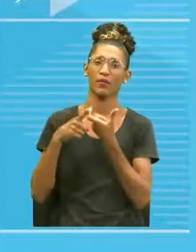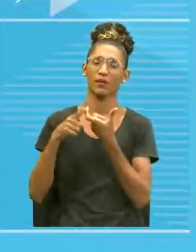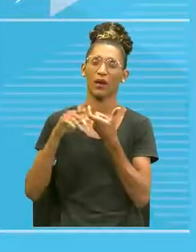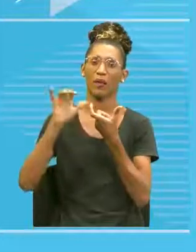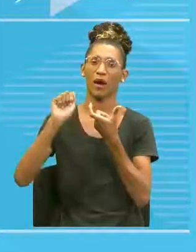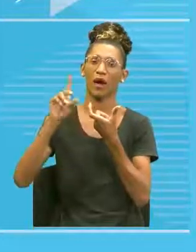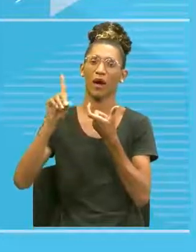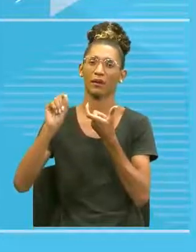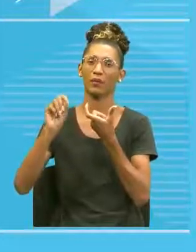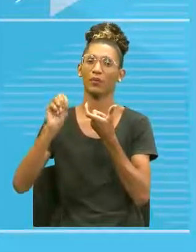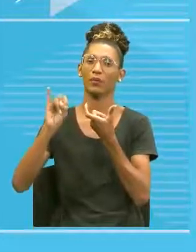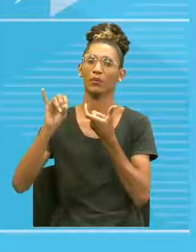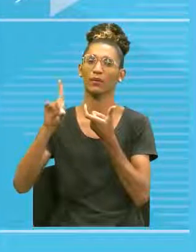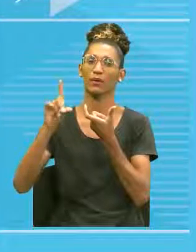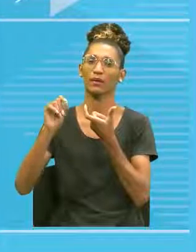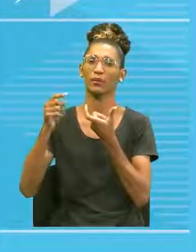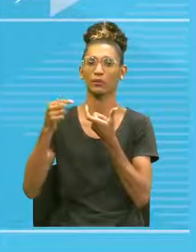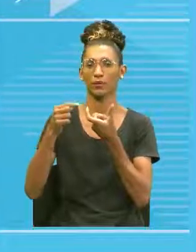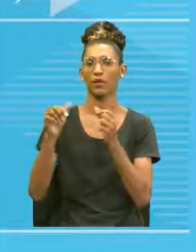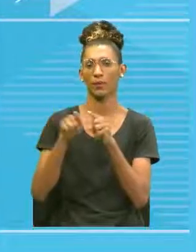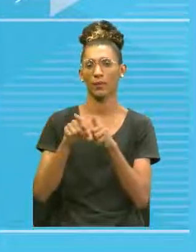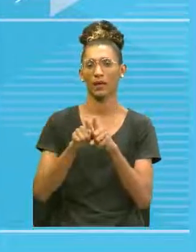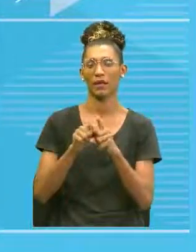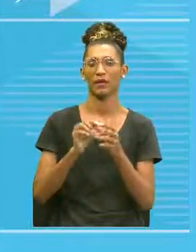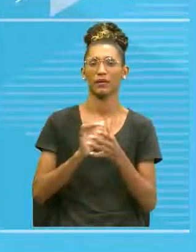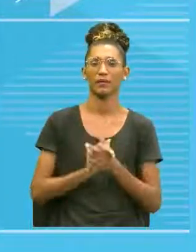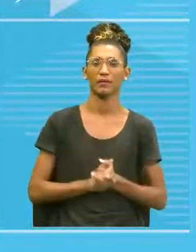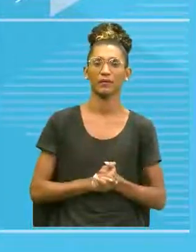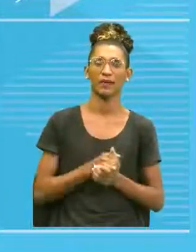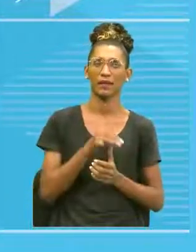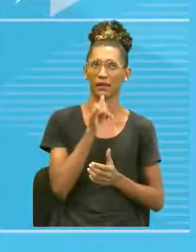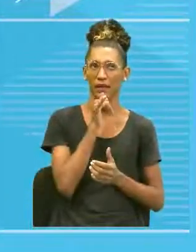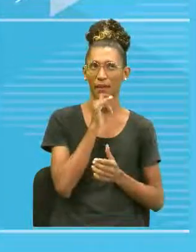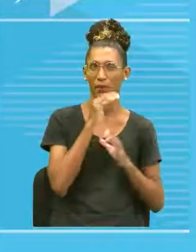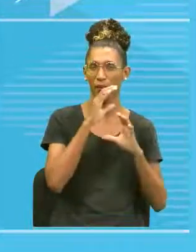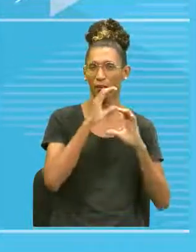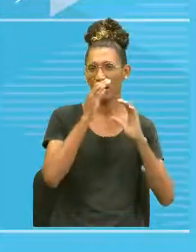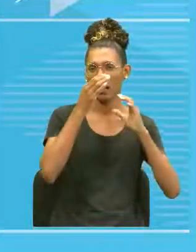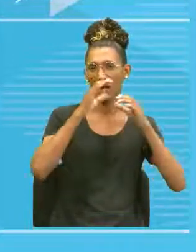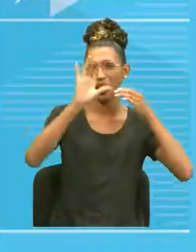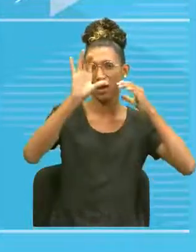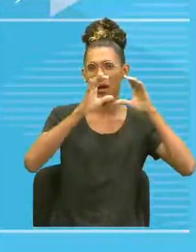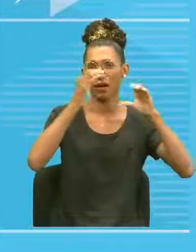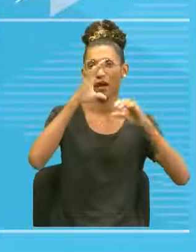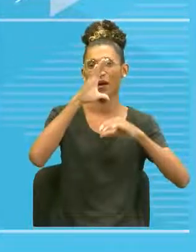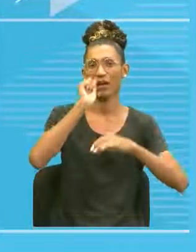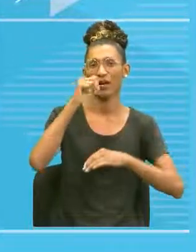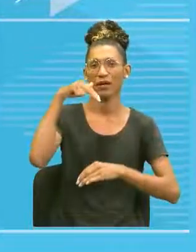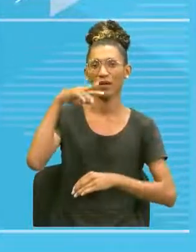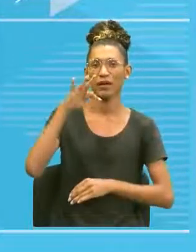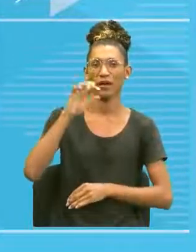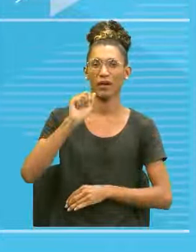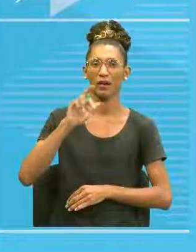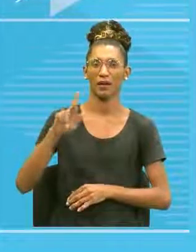a do quando é verbo terminado em R cantar cantado hablado